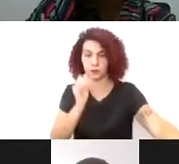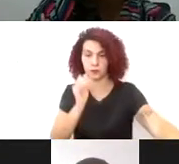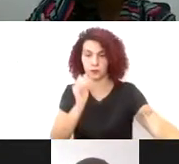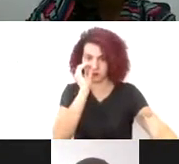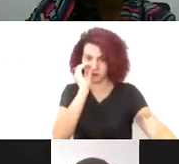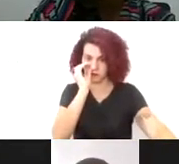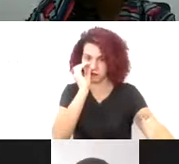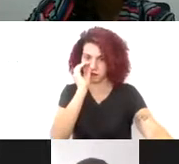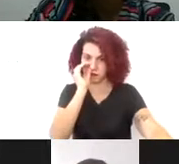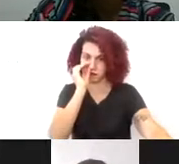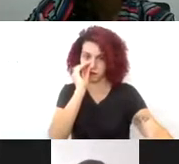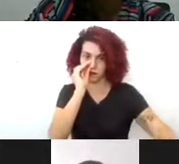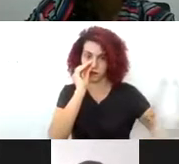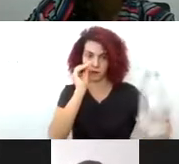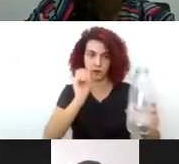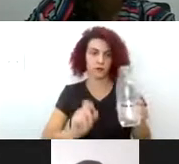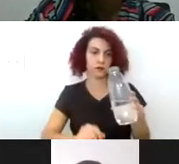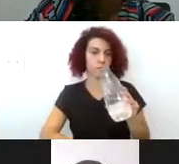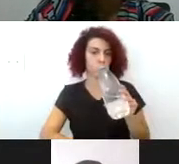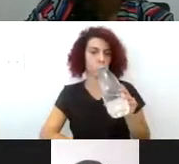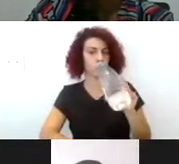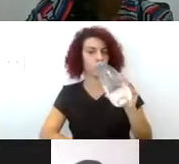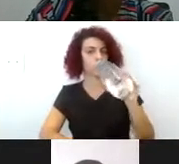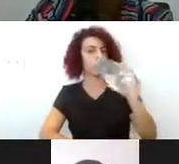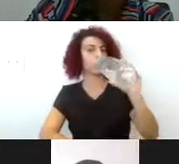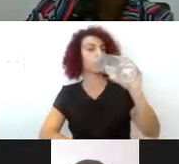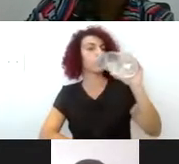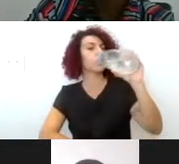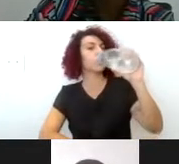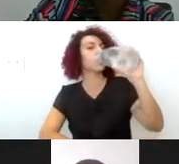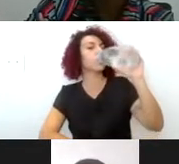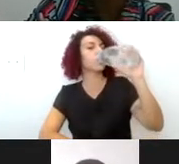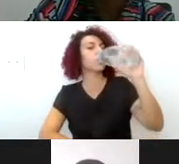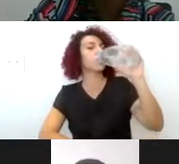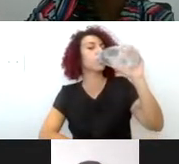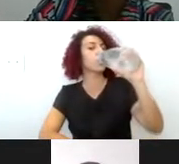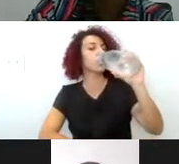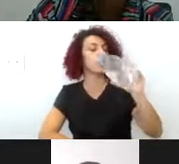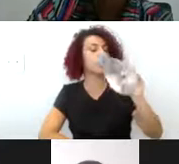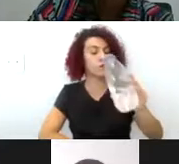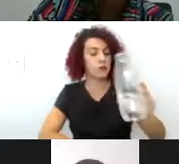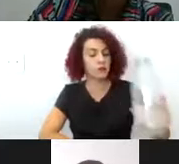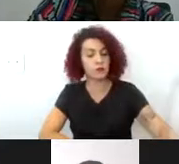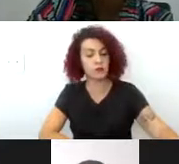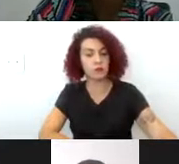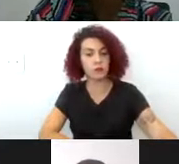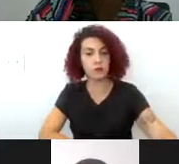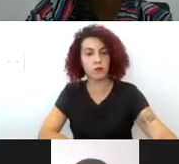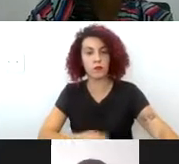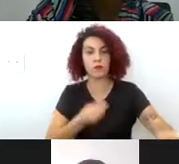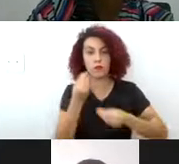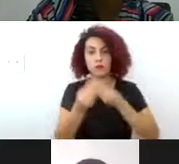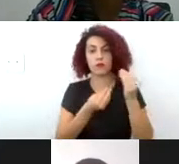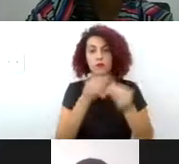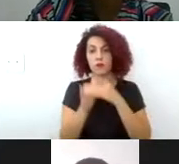nada meu Deus e como é que a gente vai acessar informação desse jeito gente desde